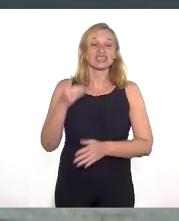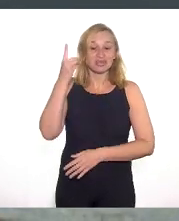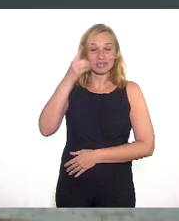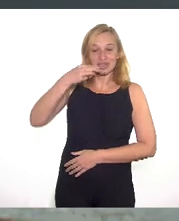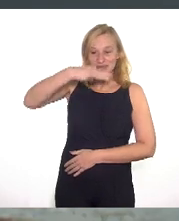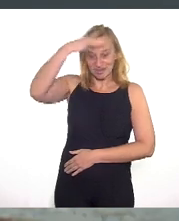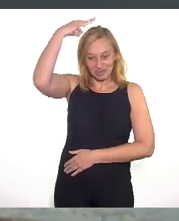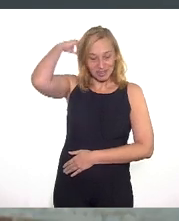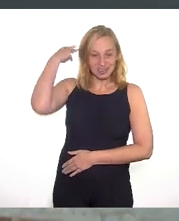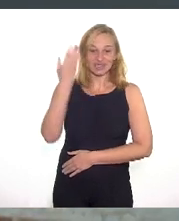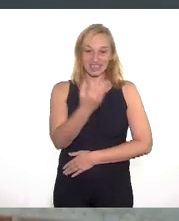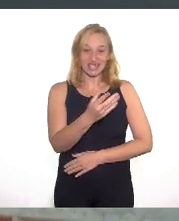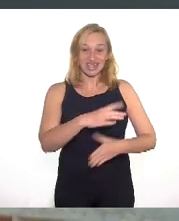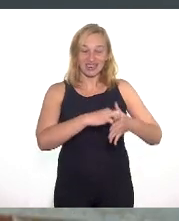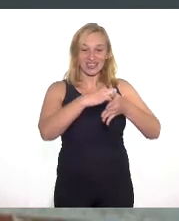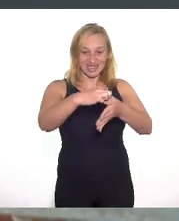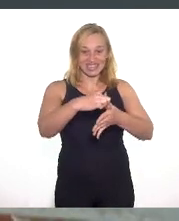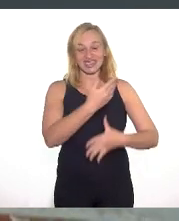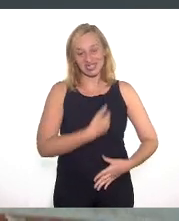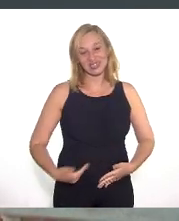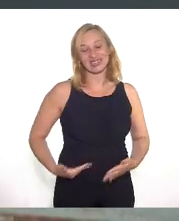Márcio Pacheco, que é o líder do governo.